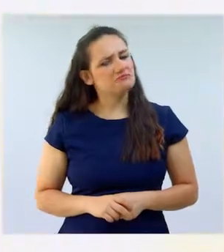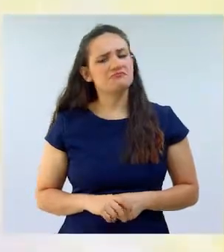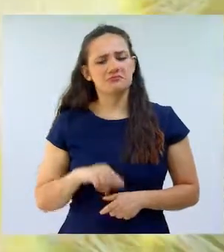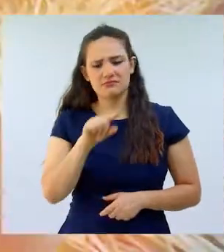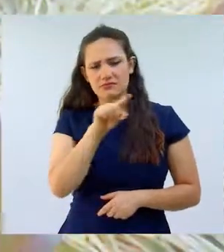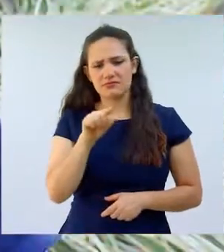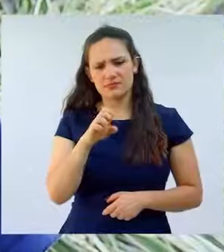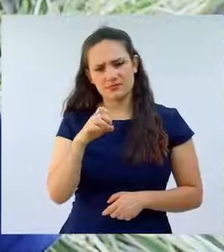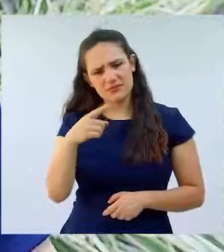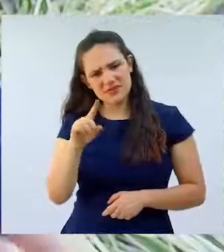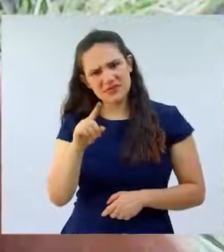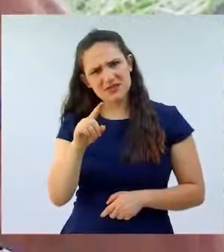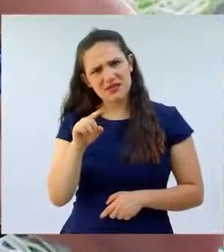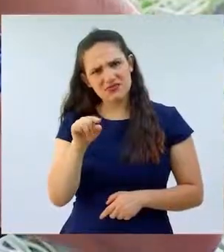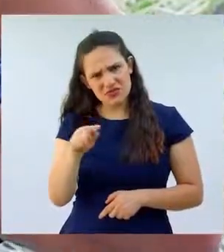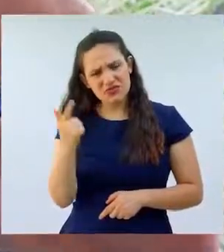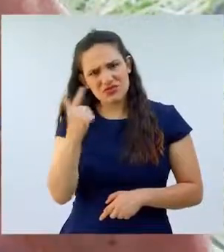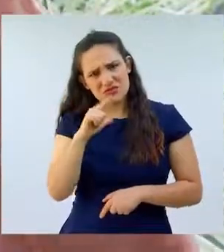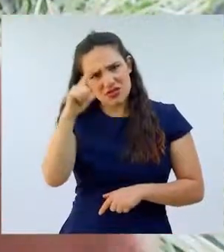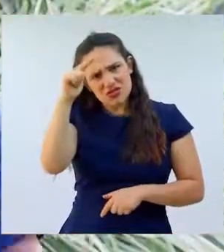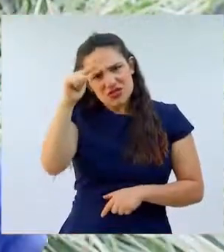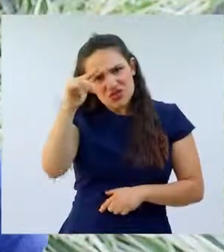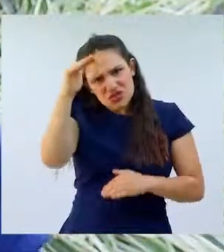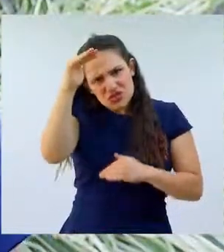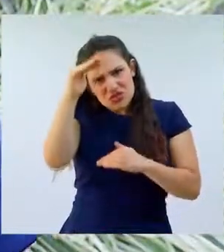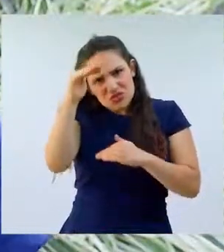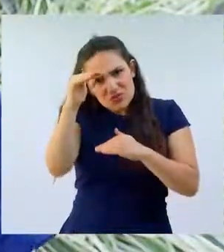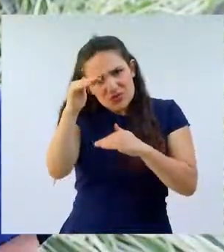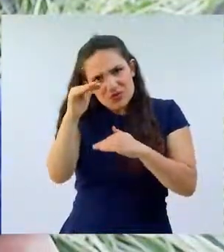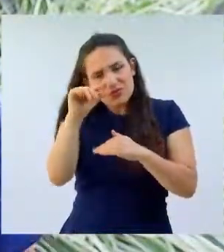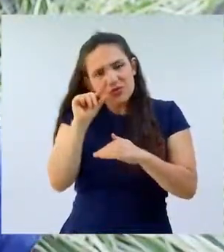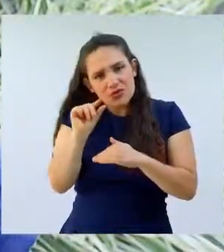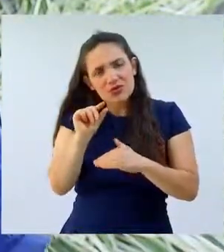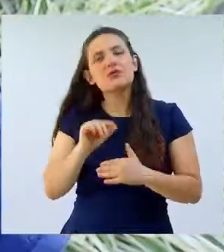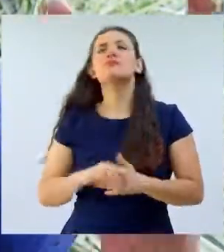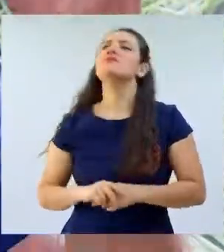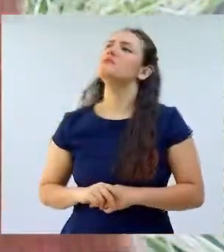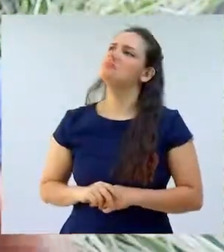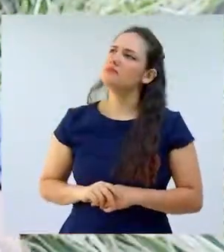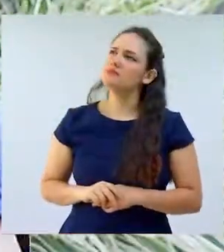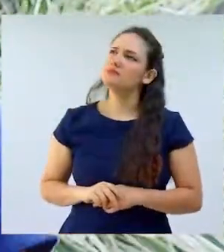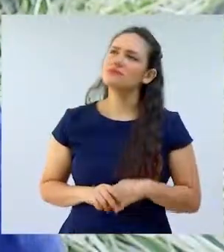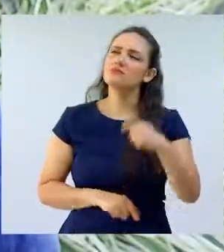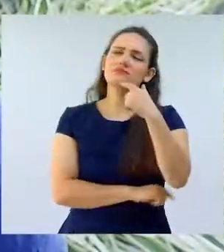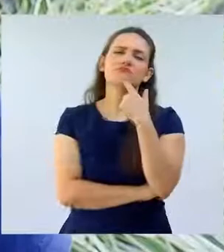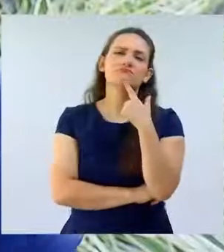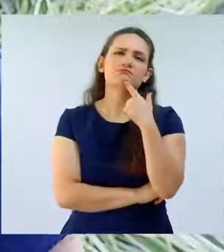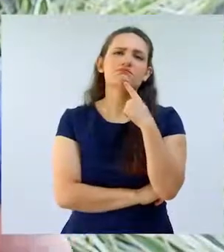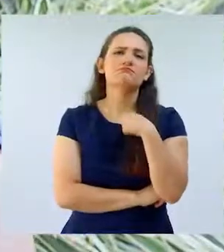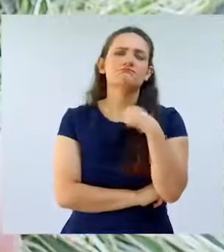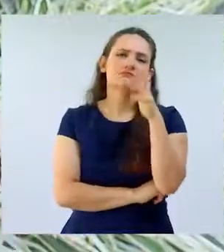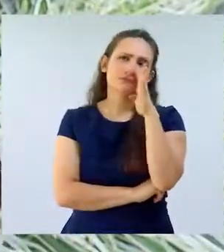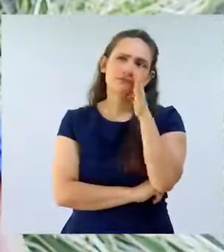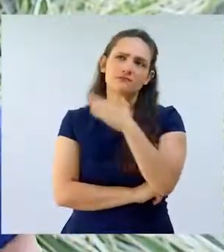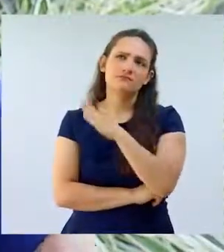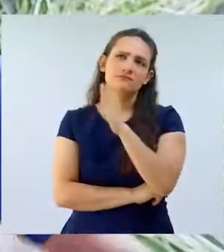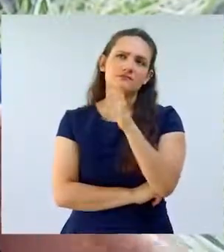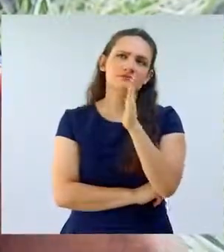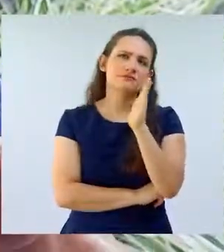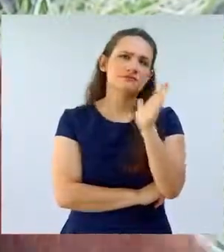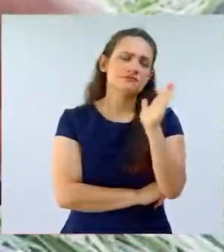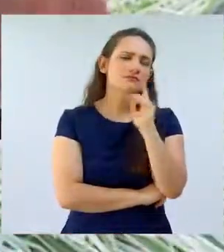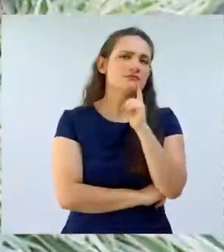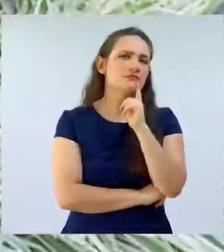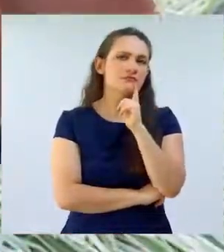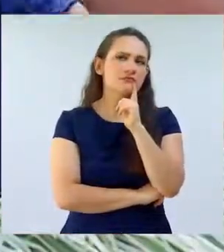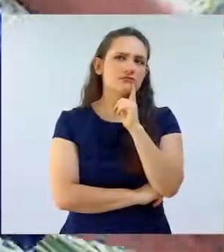falou, Cleir, dá para diminuir um pouquinho isso daí e tal. Aí eu voltei lá no local. Quando eu sentei lá, que eu fiquei